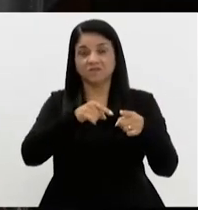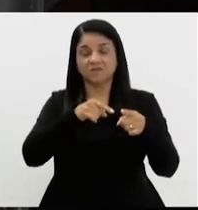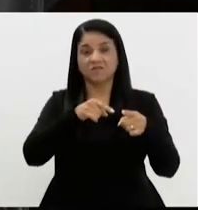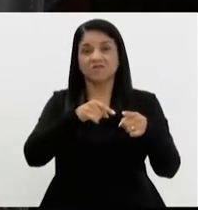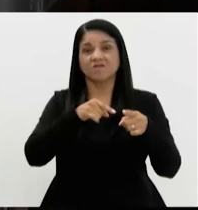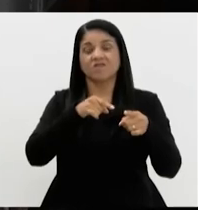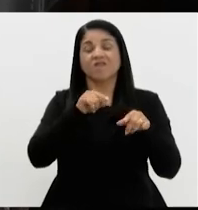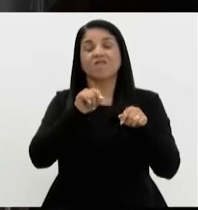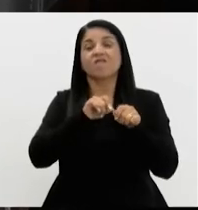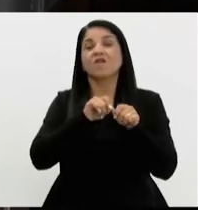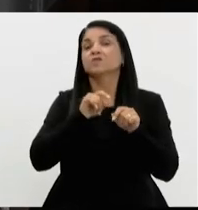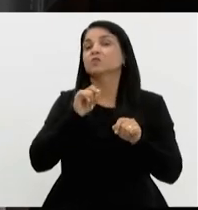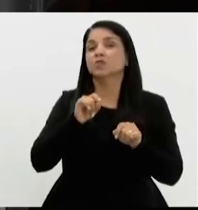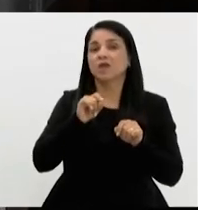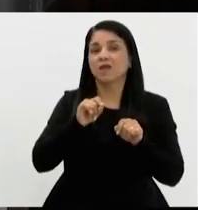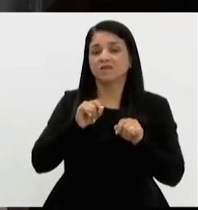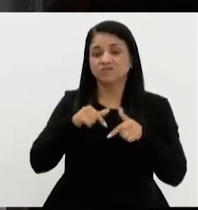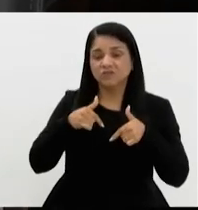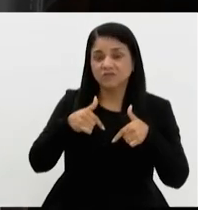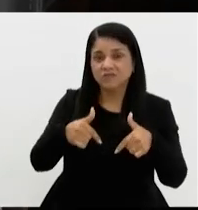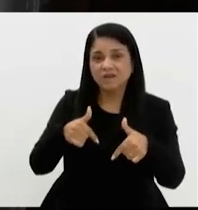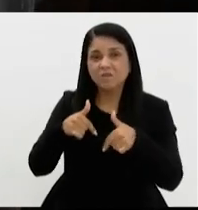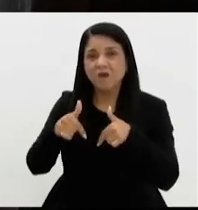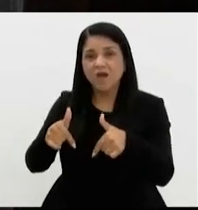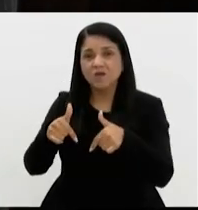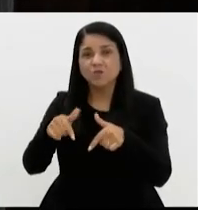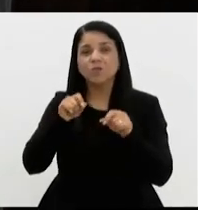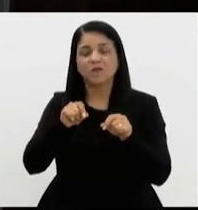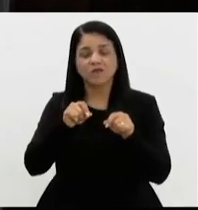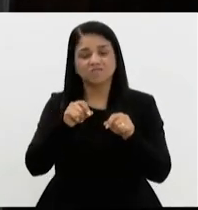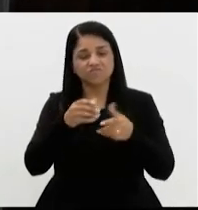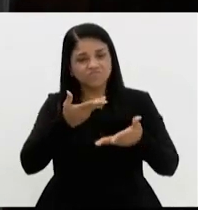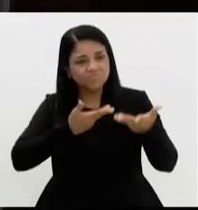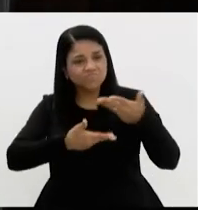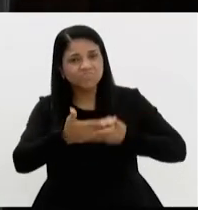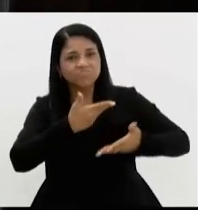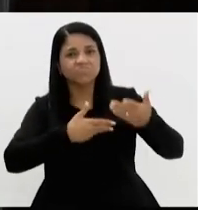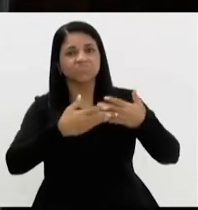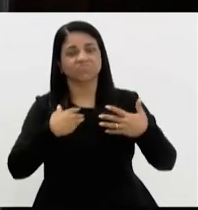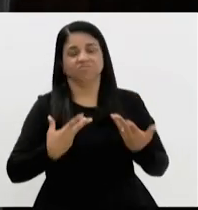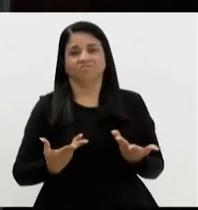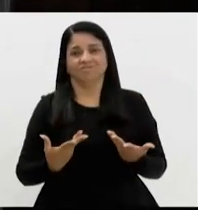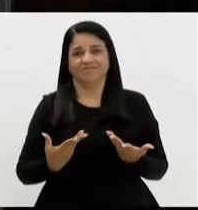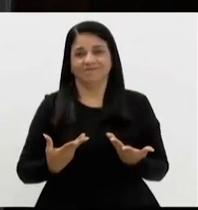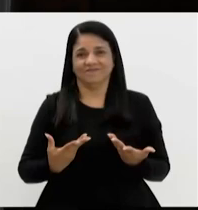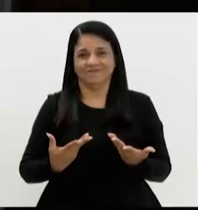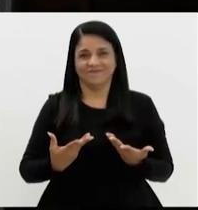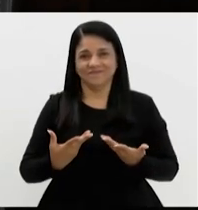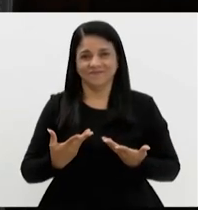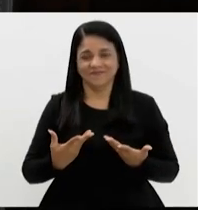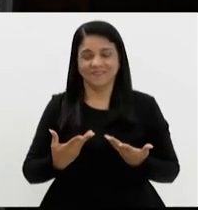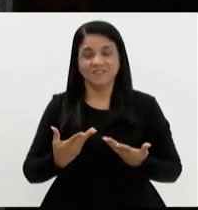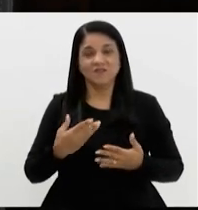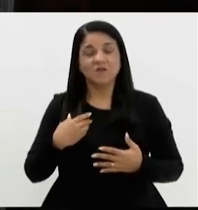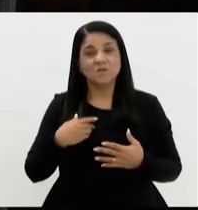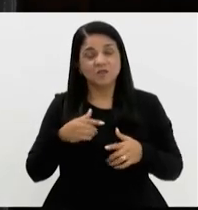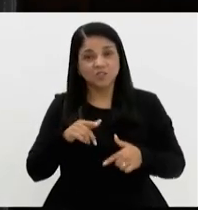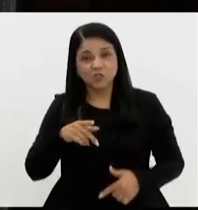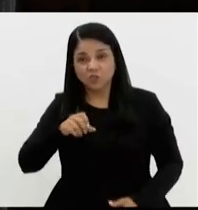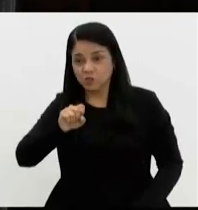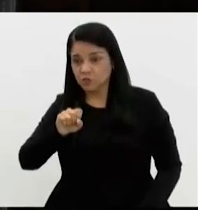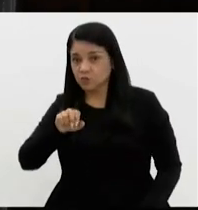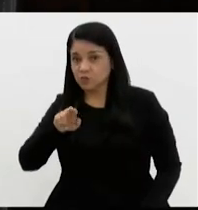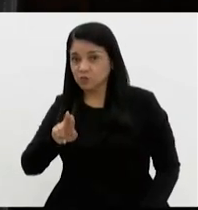jurisprudência seja uma jurisprudência viva uma jurisprudência que nos